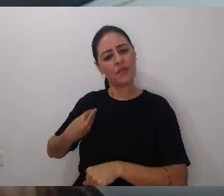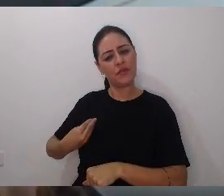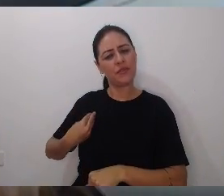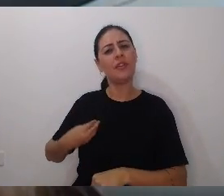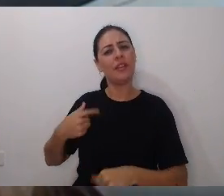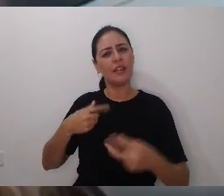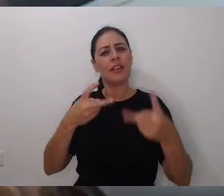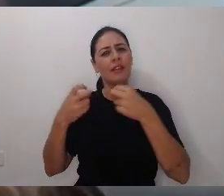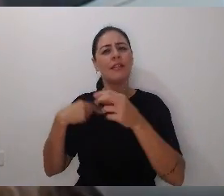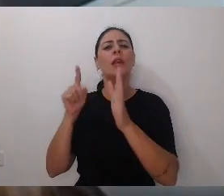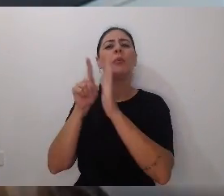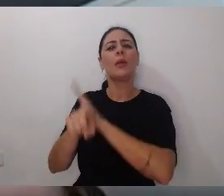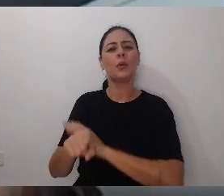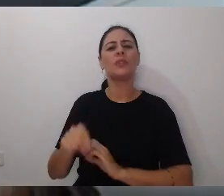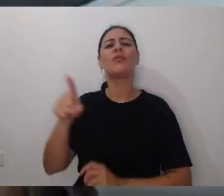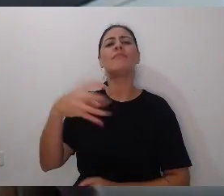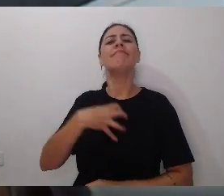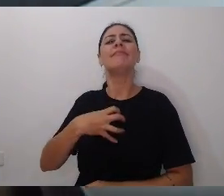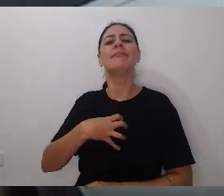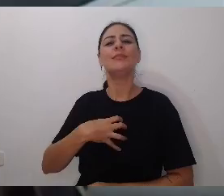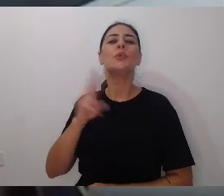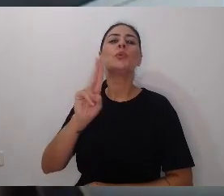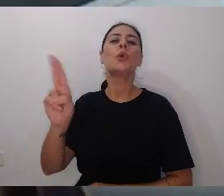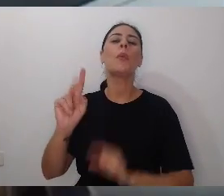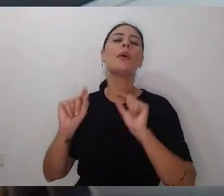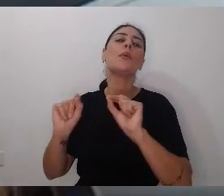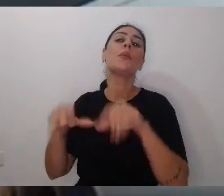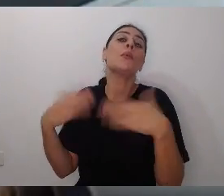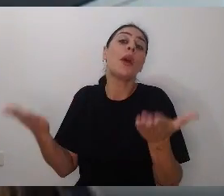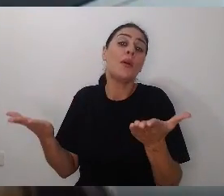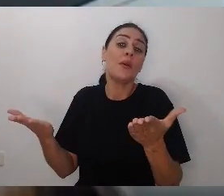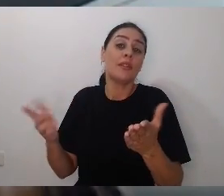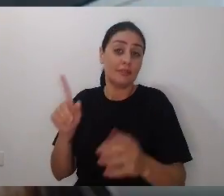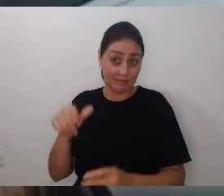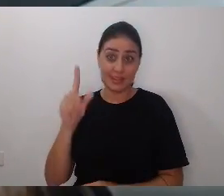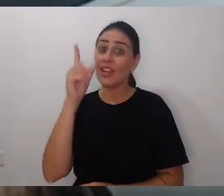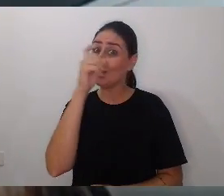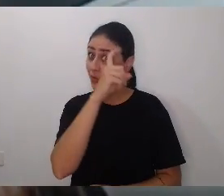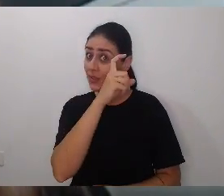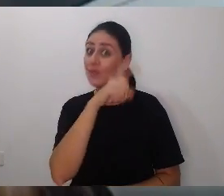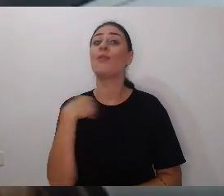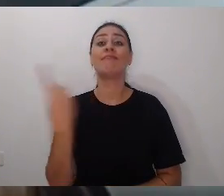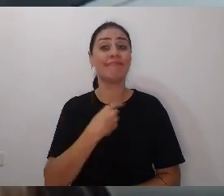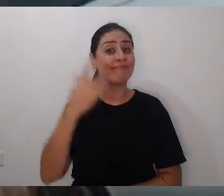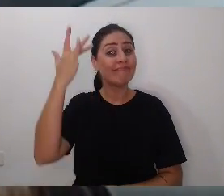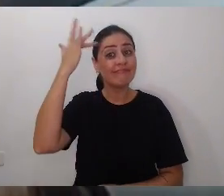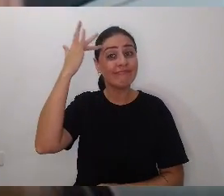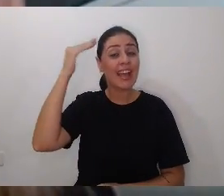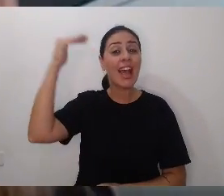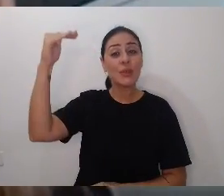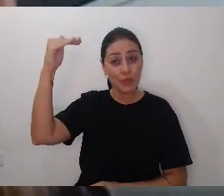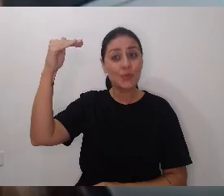na hora não fez sentido, mas em vários outros momentos da minha vida, no meu dia a dia, eu ficava pensando e perguntava para as